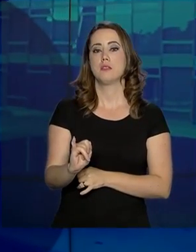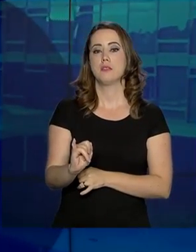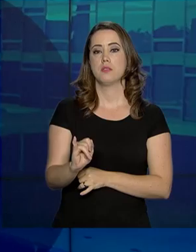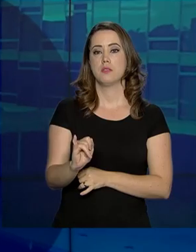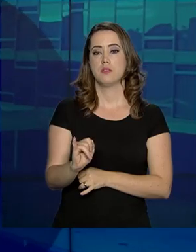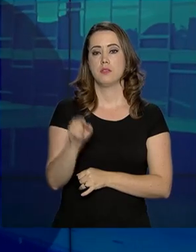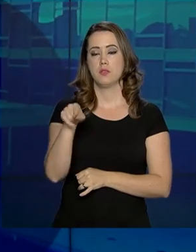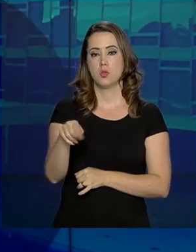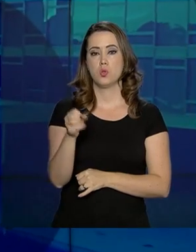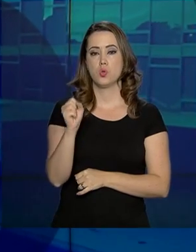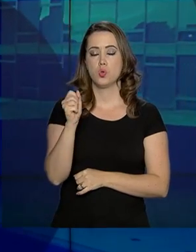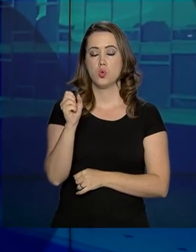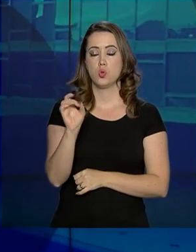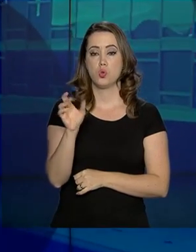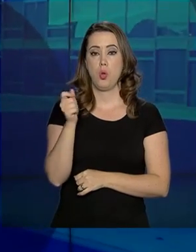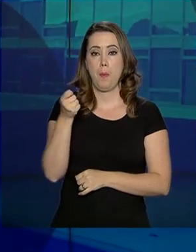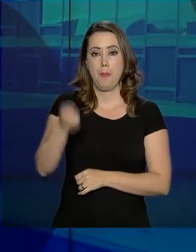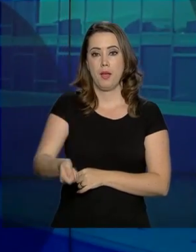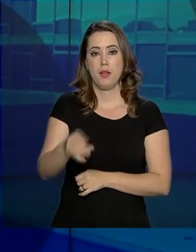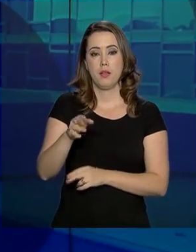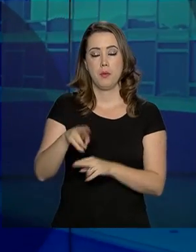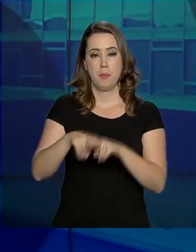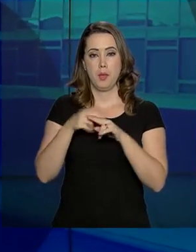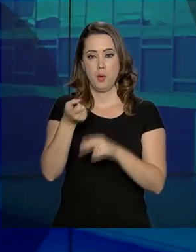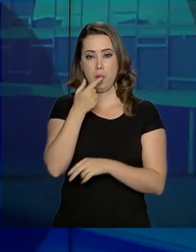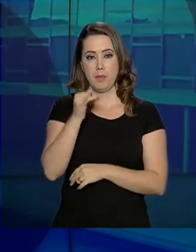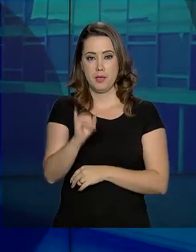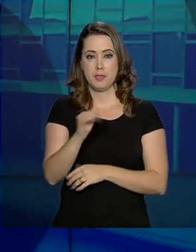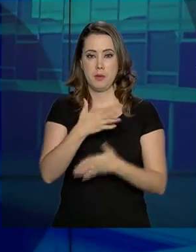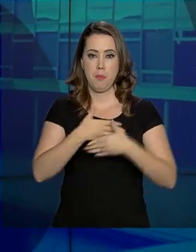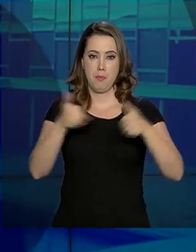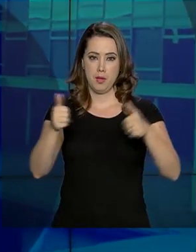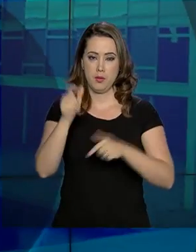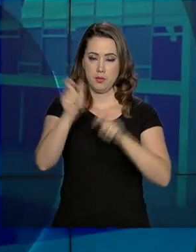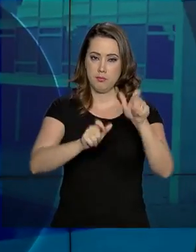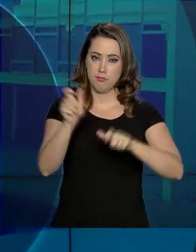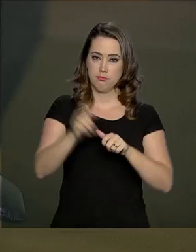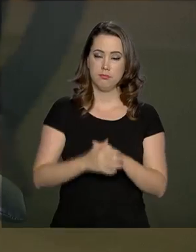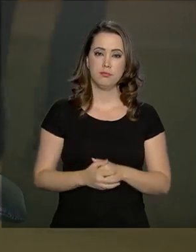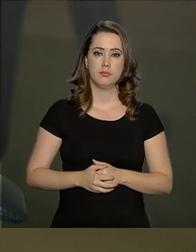só paga por esse medicamento se houver melhora do paciente.